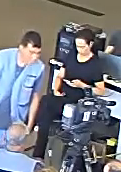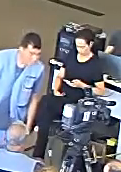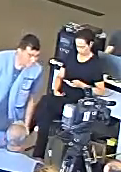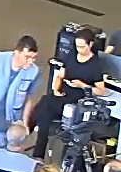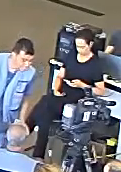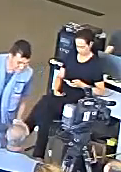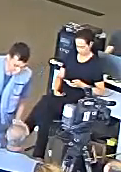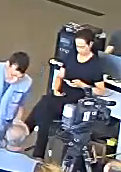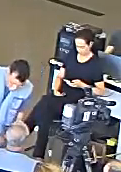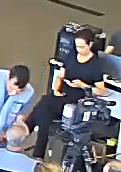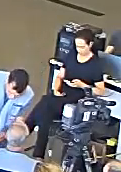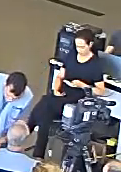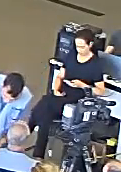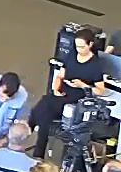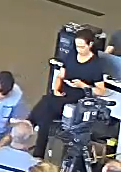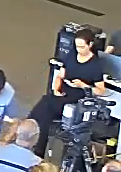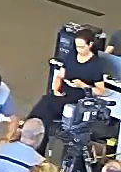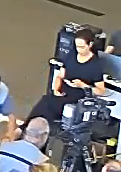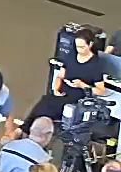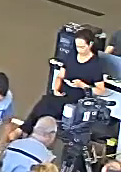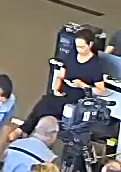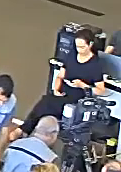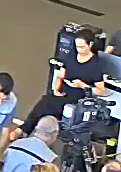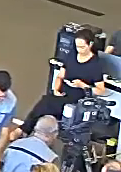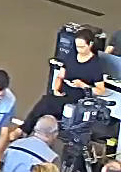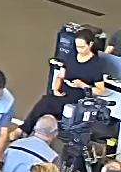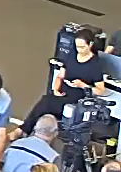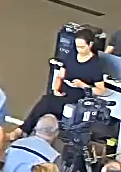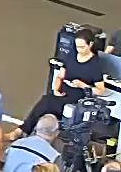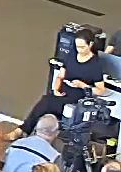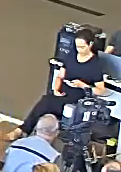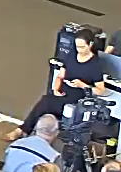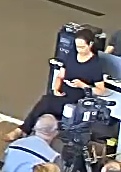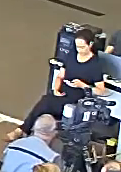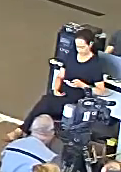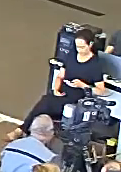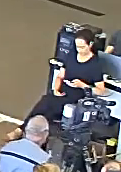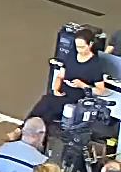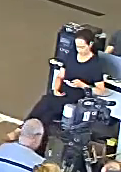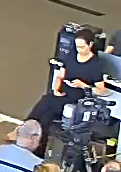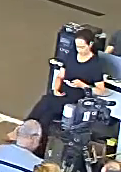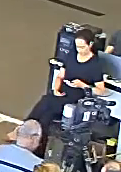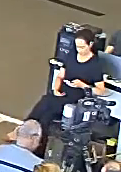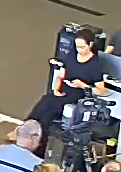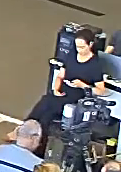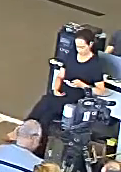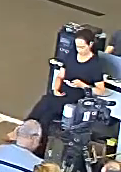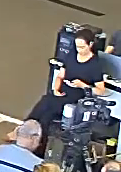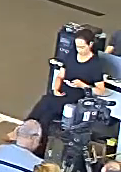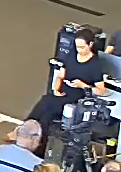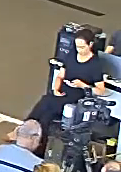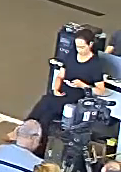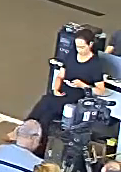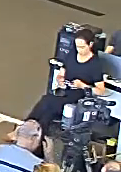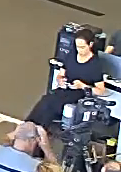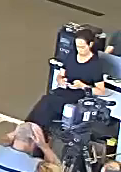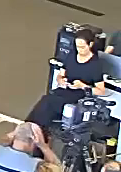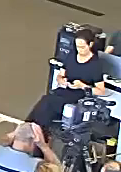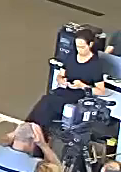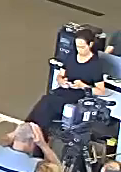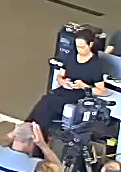ao lazer e principalmente o direito que tá colocado aqui que era o irir e muito mais do que